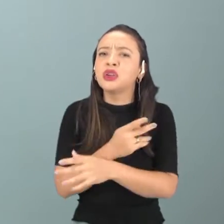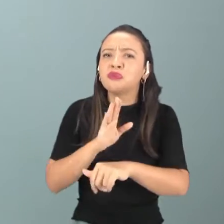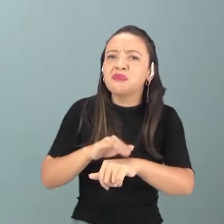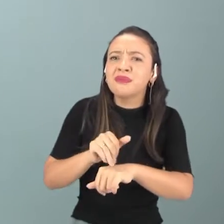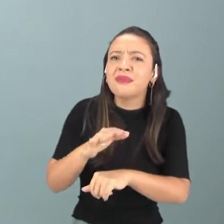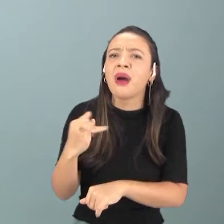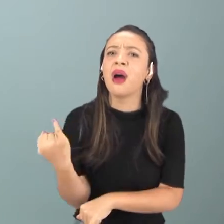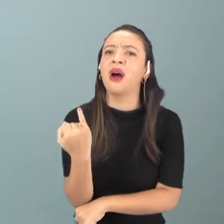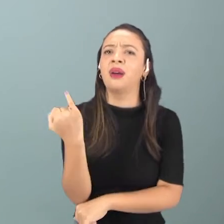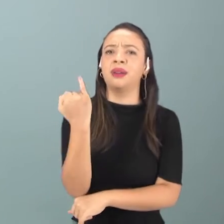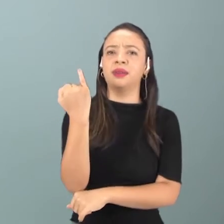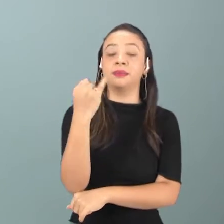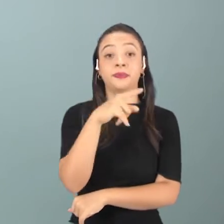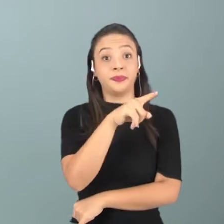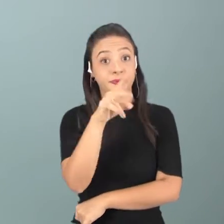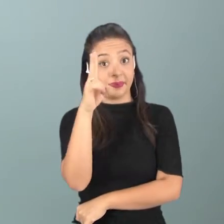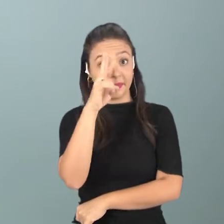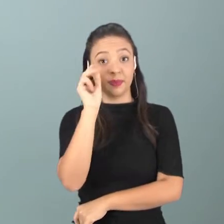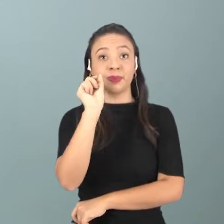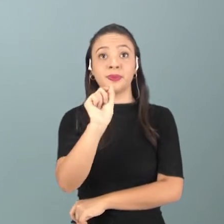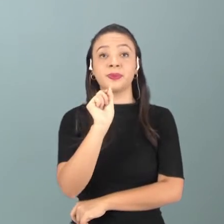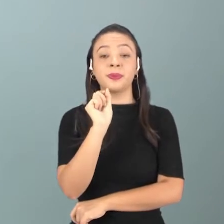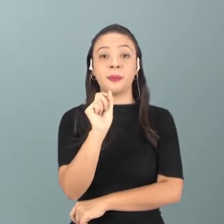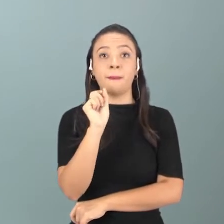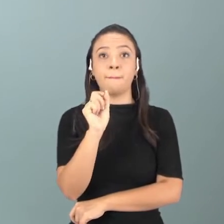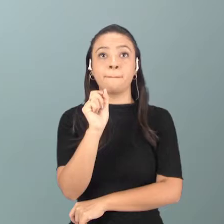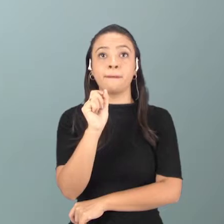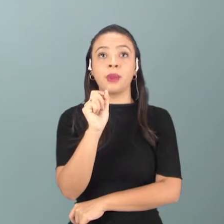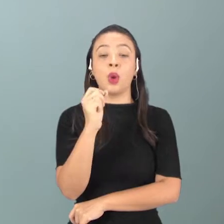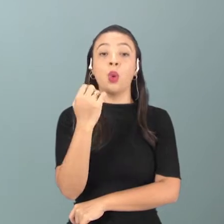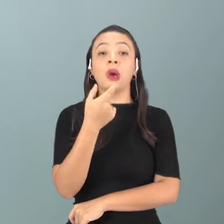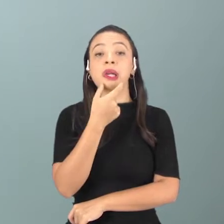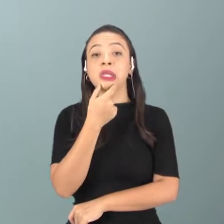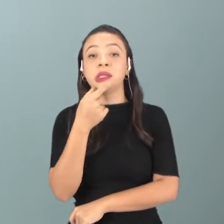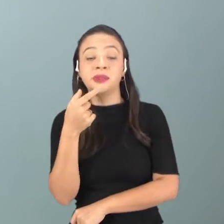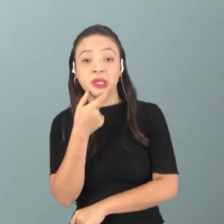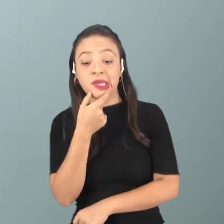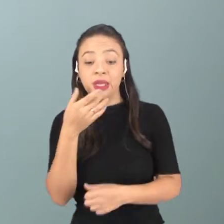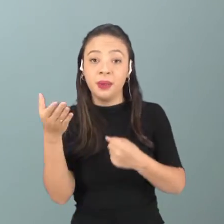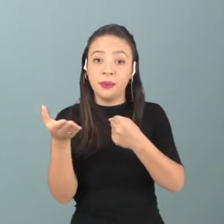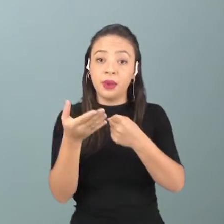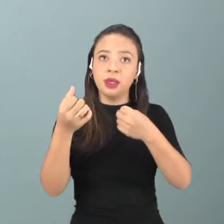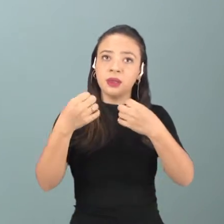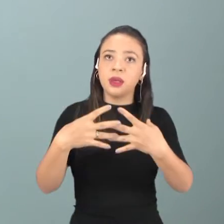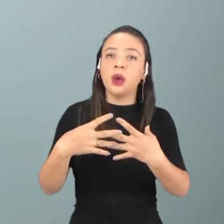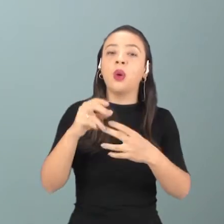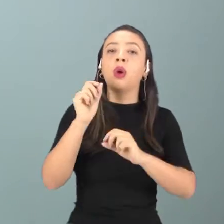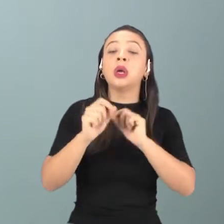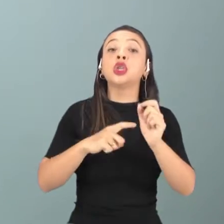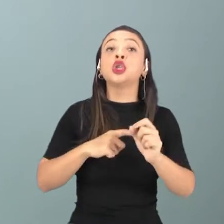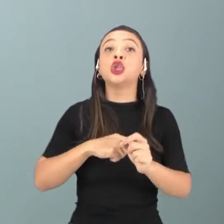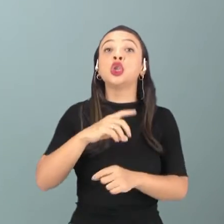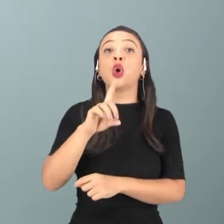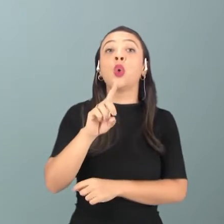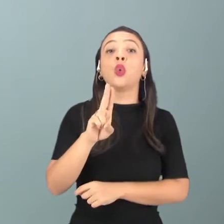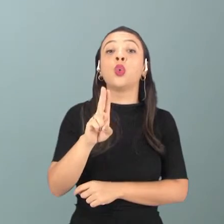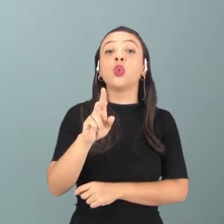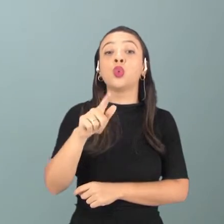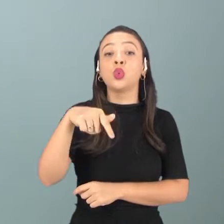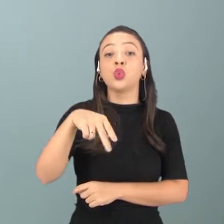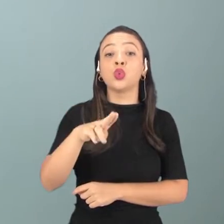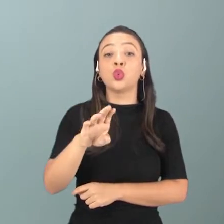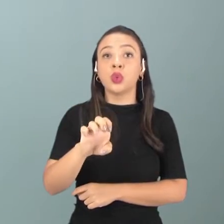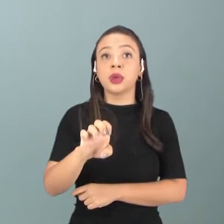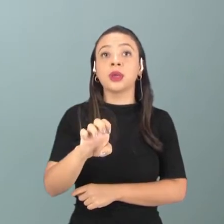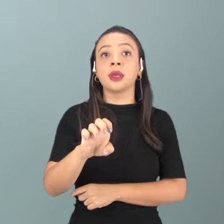importante? Bom, acho que vocês lembram, né, que a gente falou um pouquinho no inglês médio a respeito do Duque Guilherme, também conhecido como William, ele